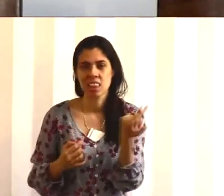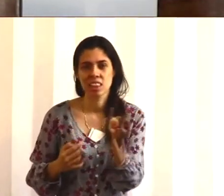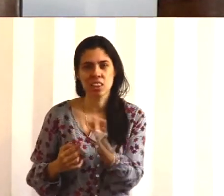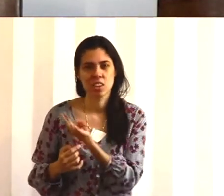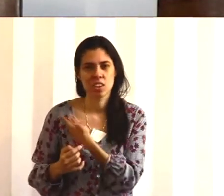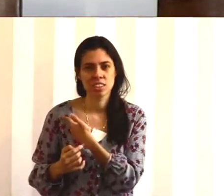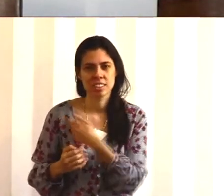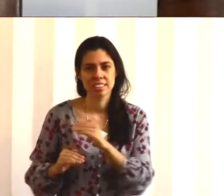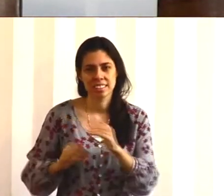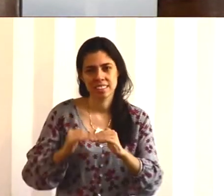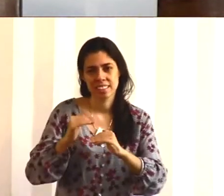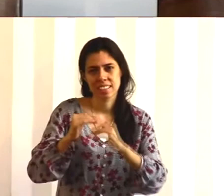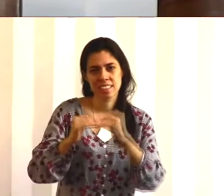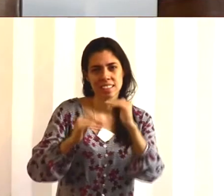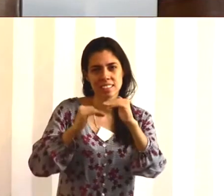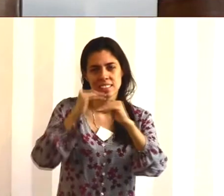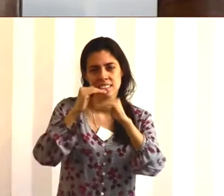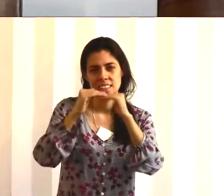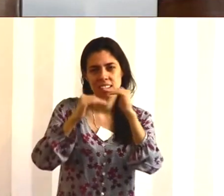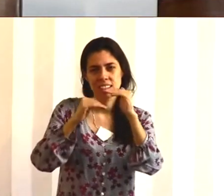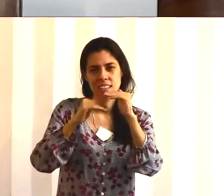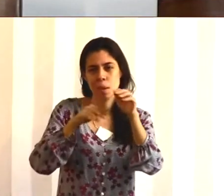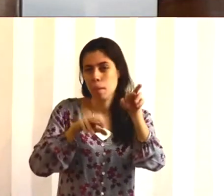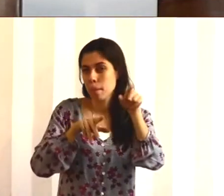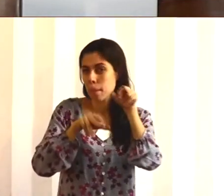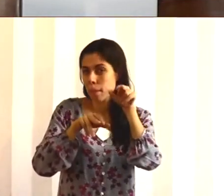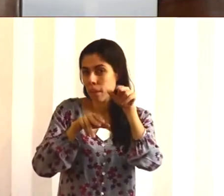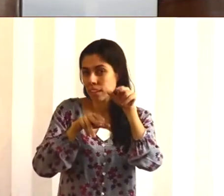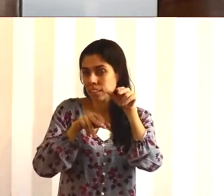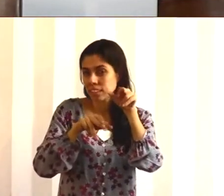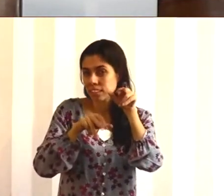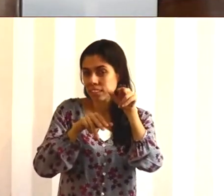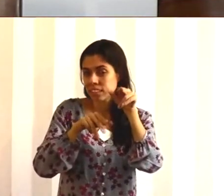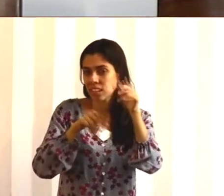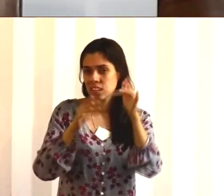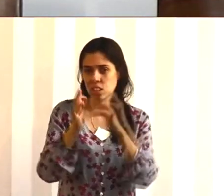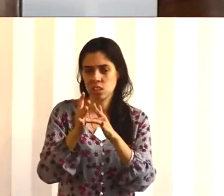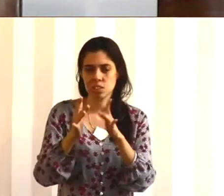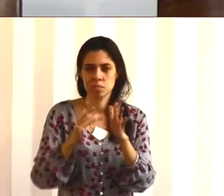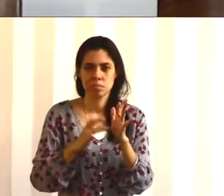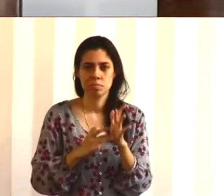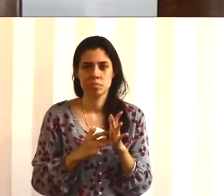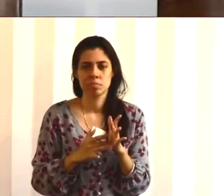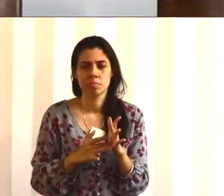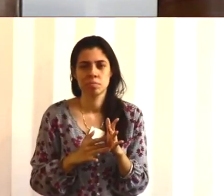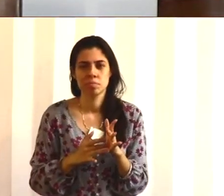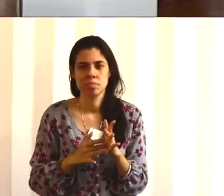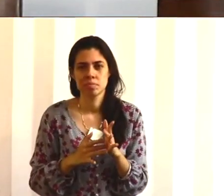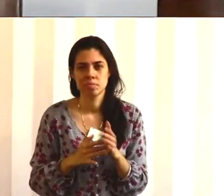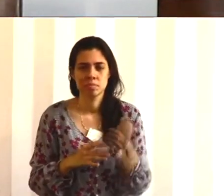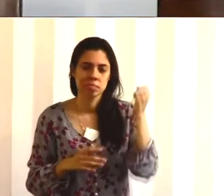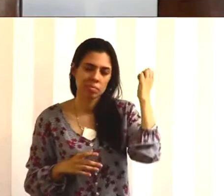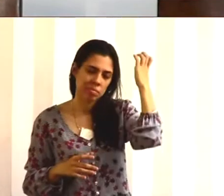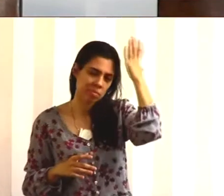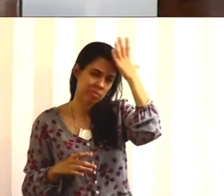voltar, Ele possa nos levar, e de forma graciosa com